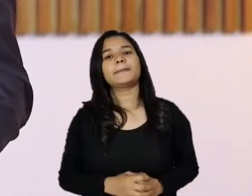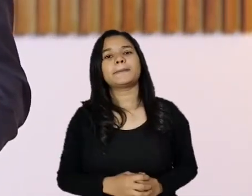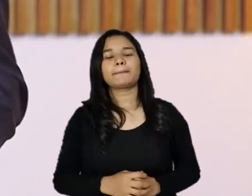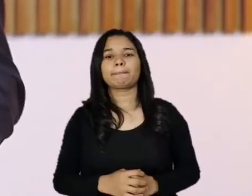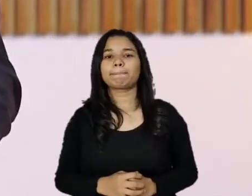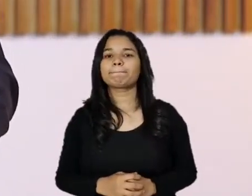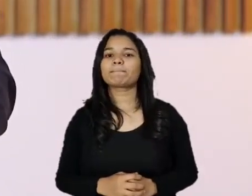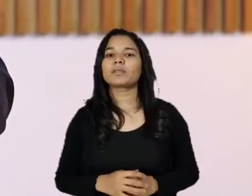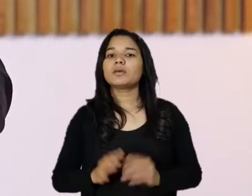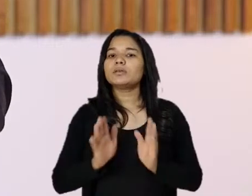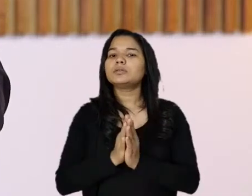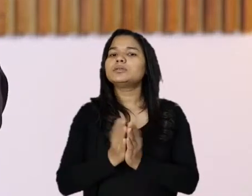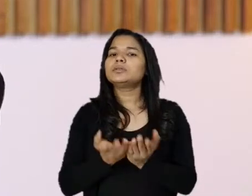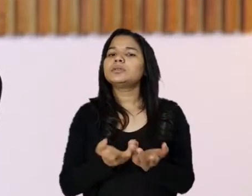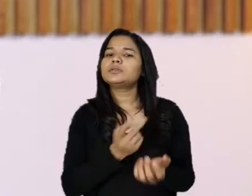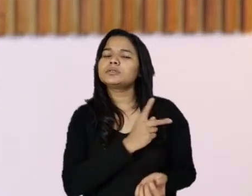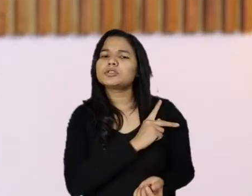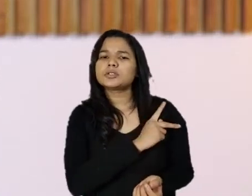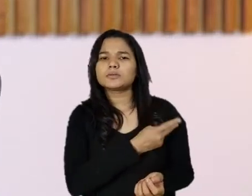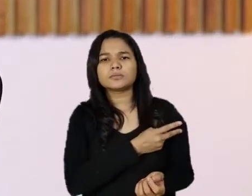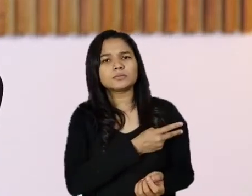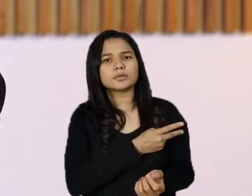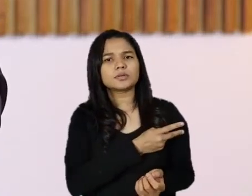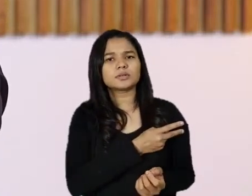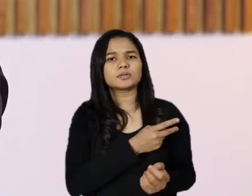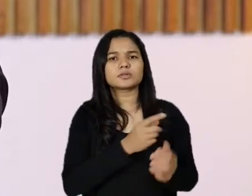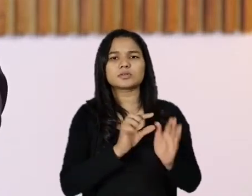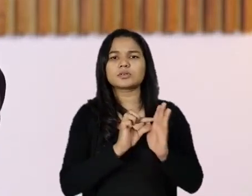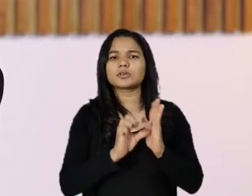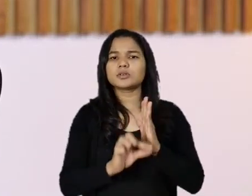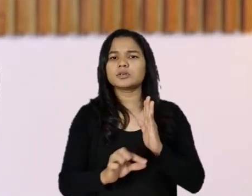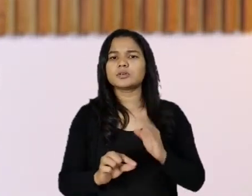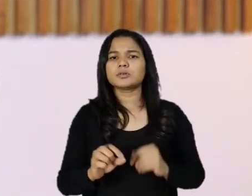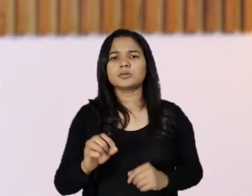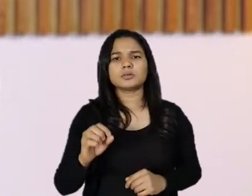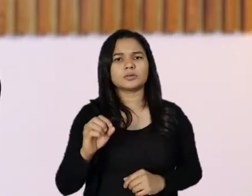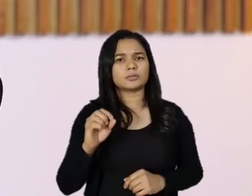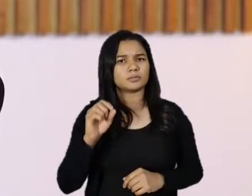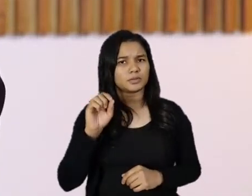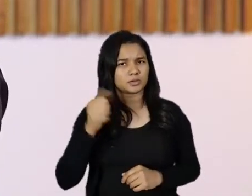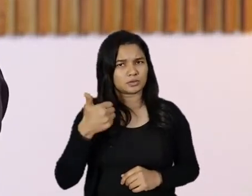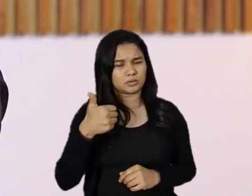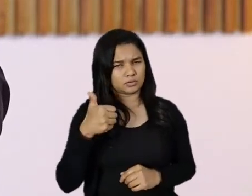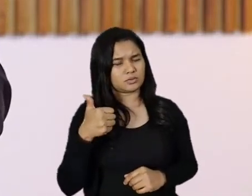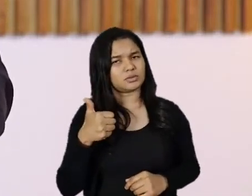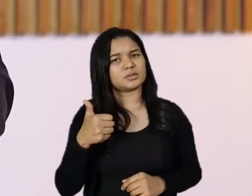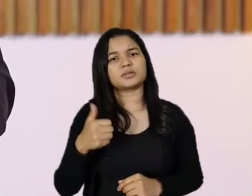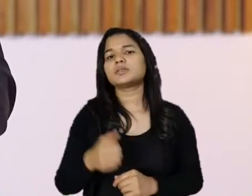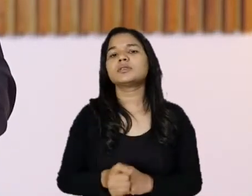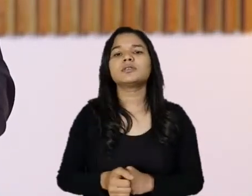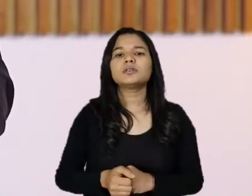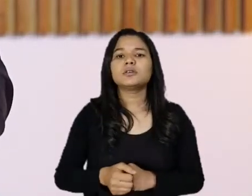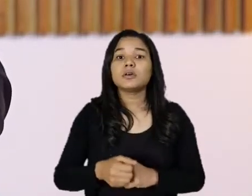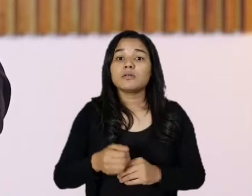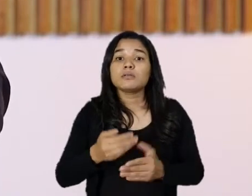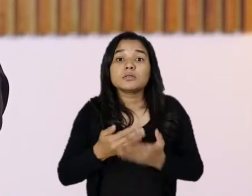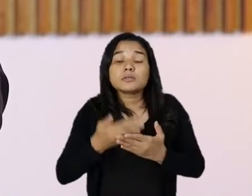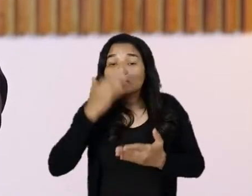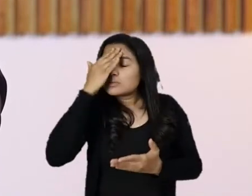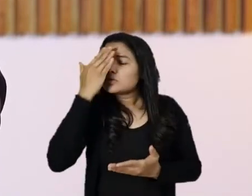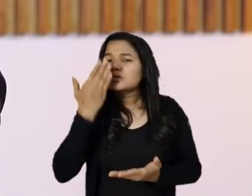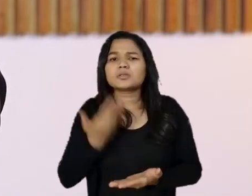Noé creu naquilo que ele nunca viu. Falando sobre os heróis da fé, apresentando Noé. Então